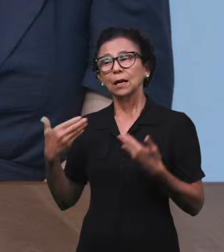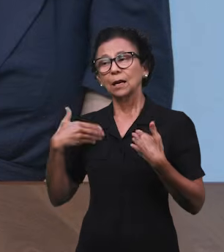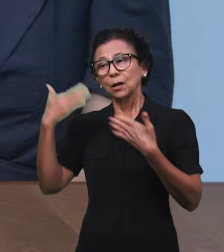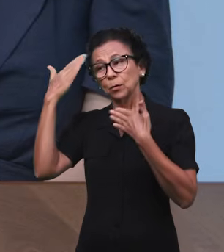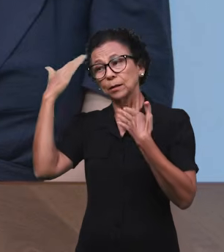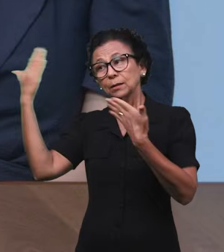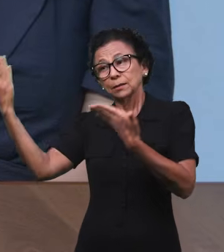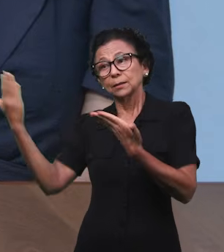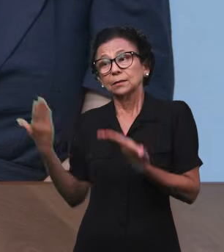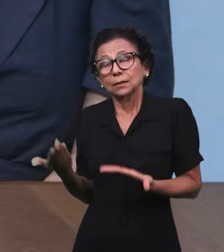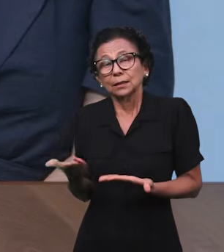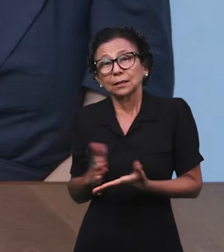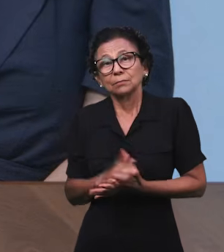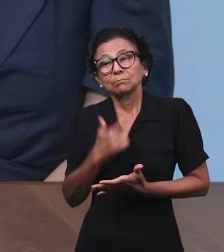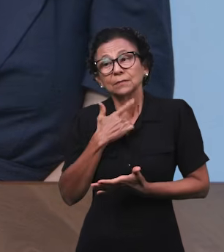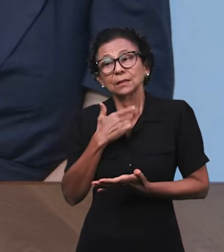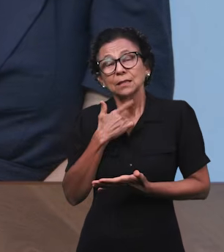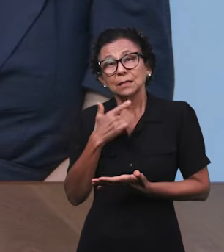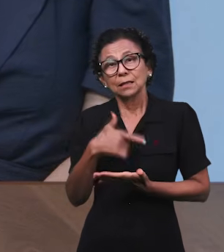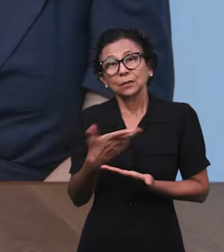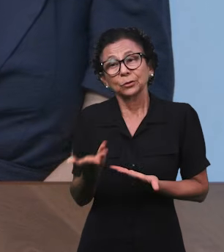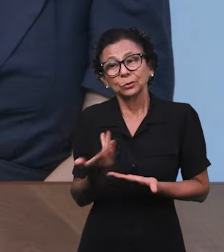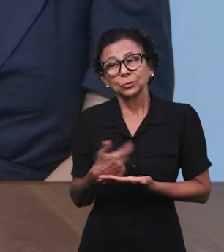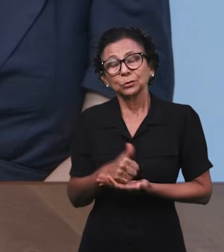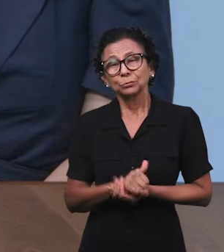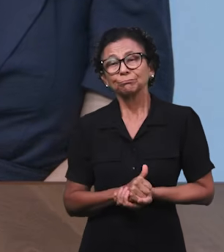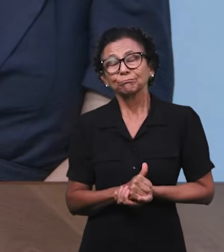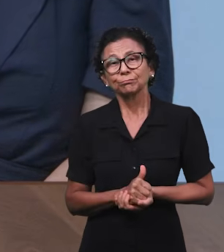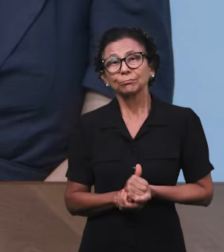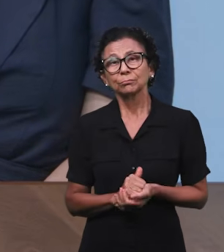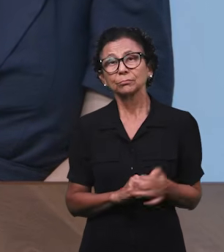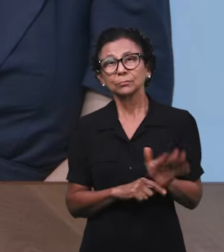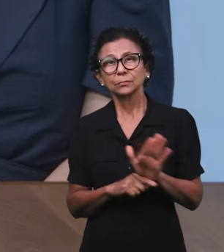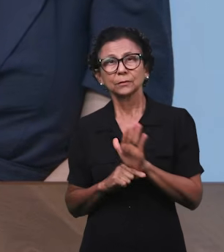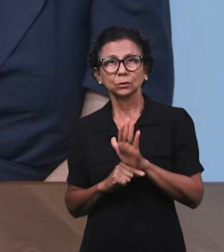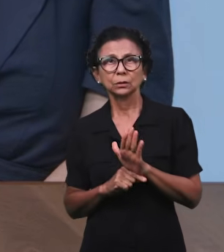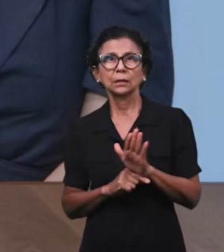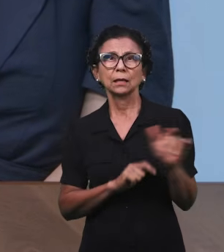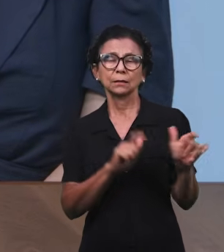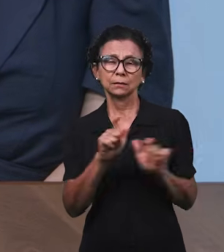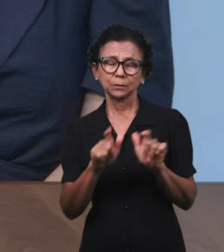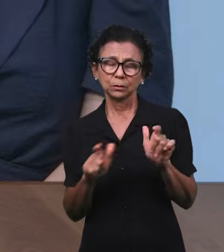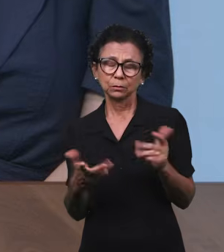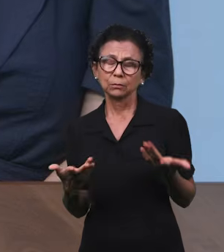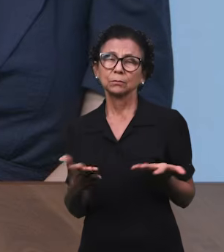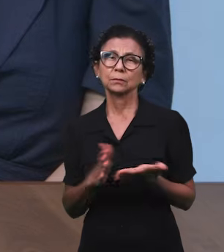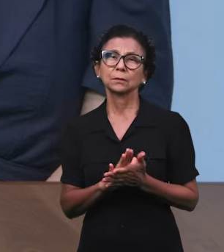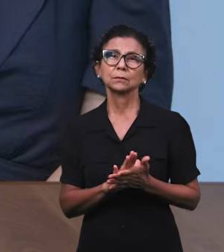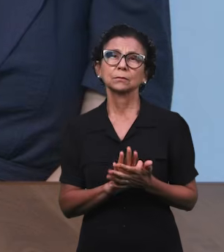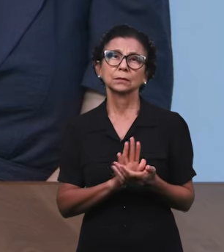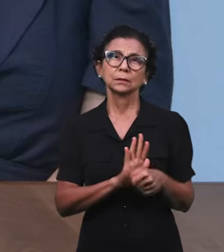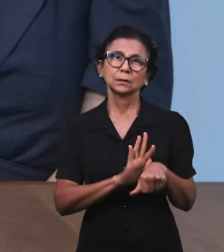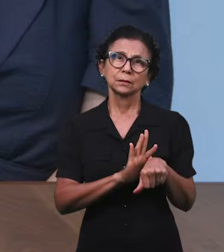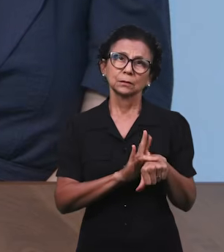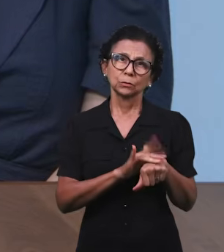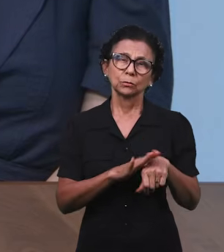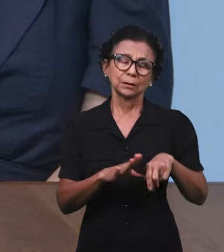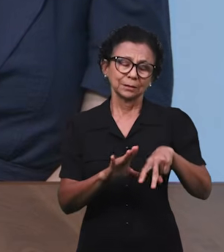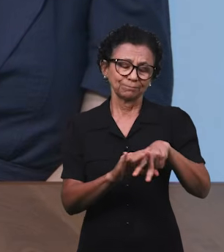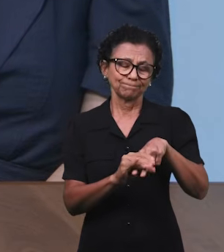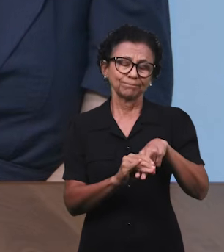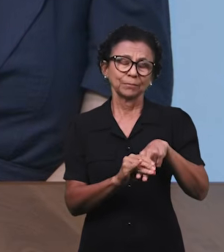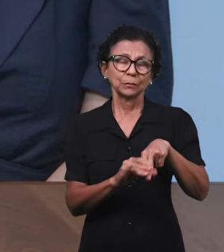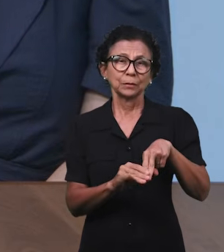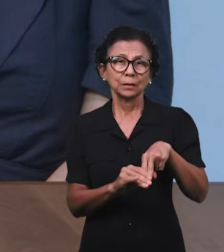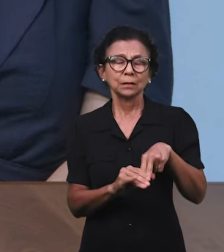espero trazer conteúdo para que os telespectadores, né, os ouvintes, possam